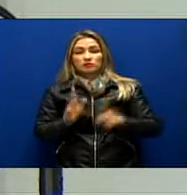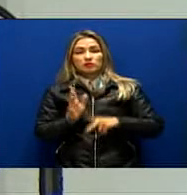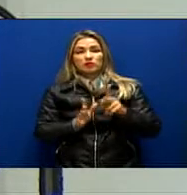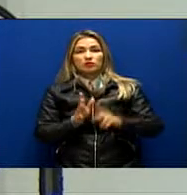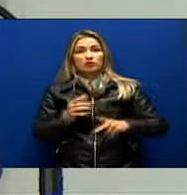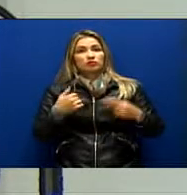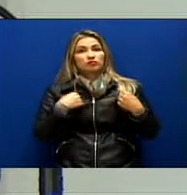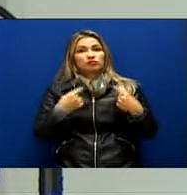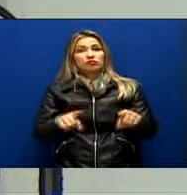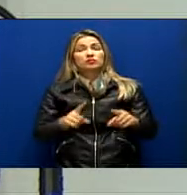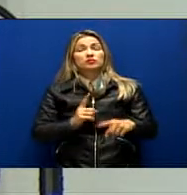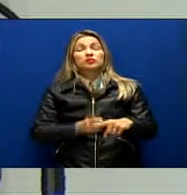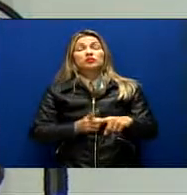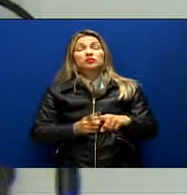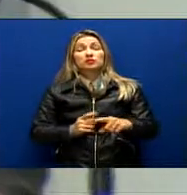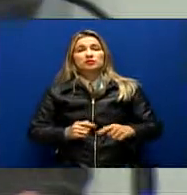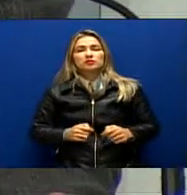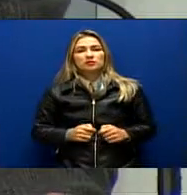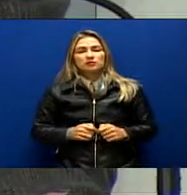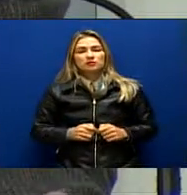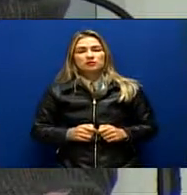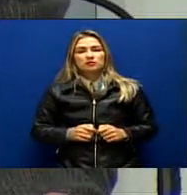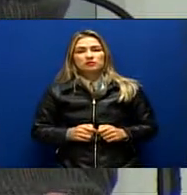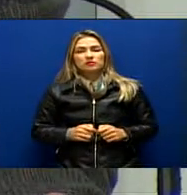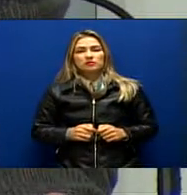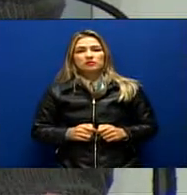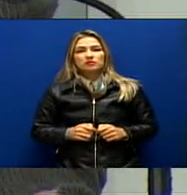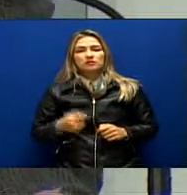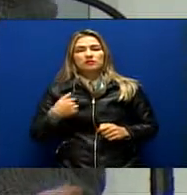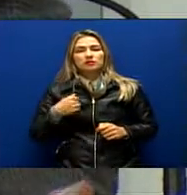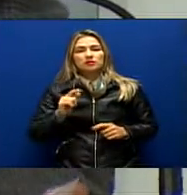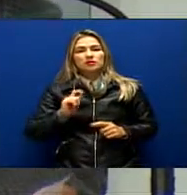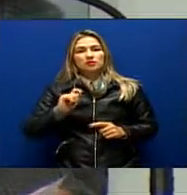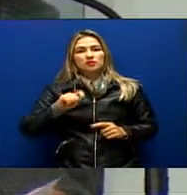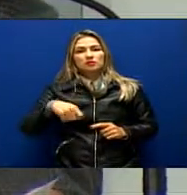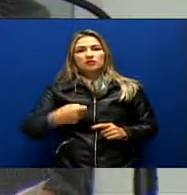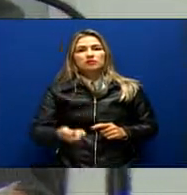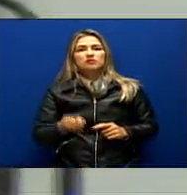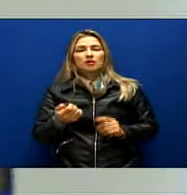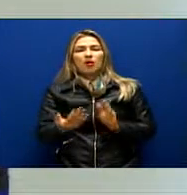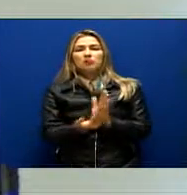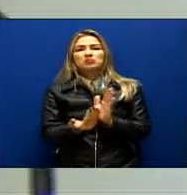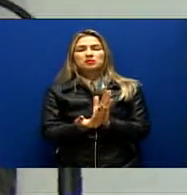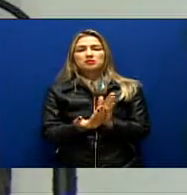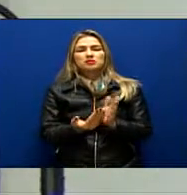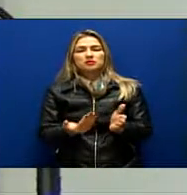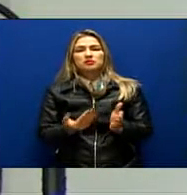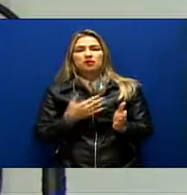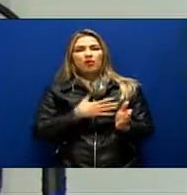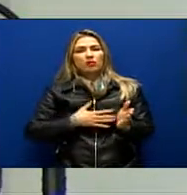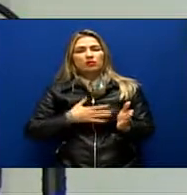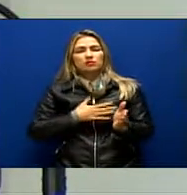Porque, em primeiro lugar, porque sou cristão e sigo os princípios bíblicos.